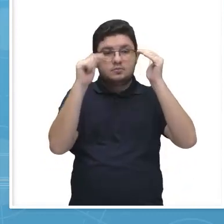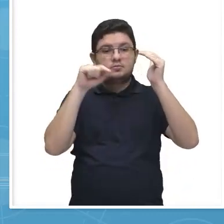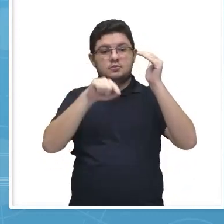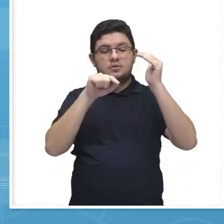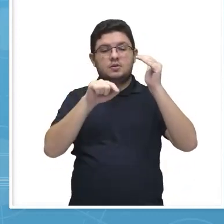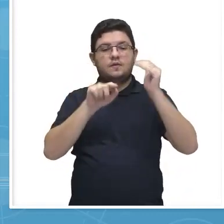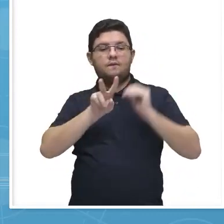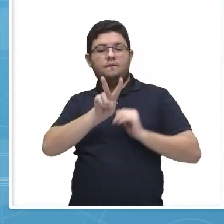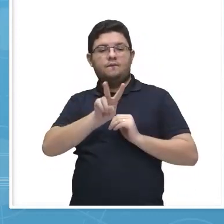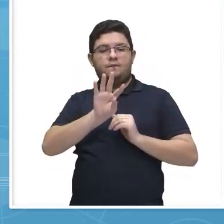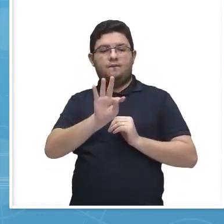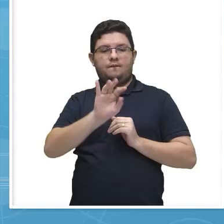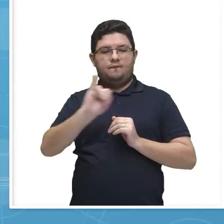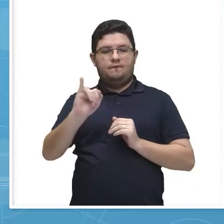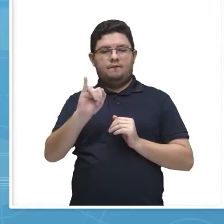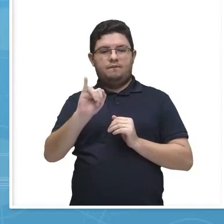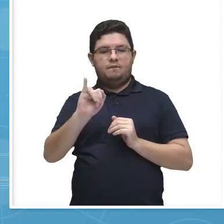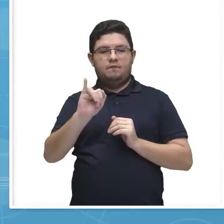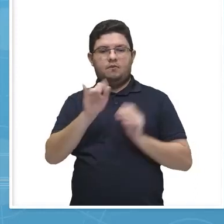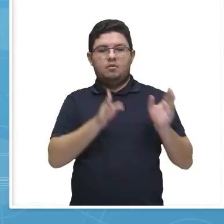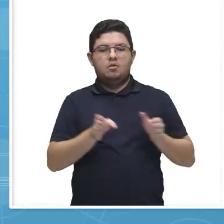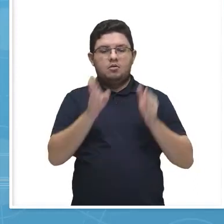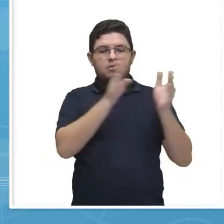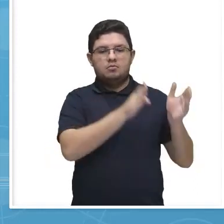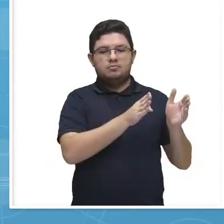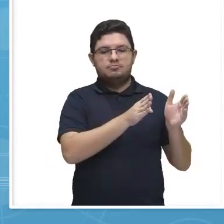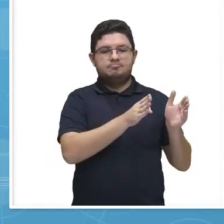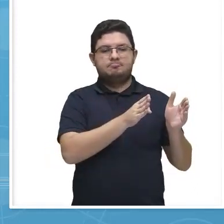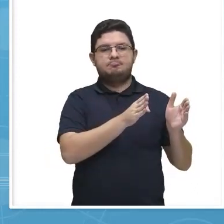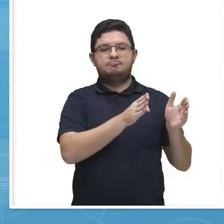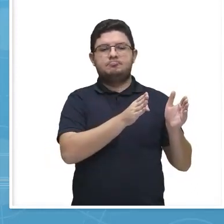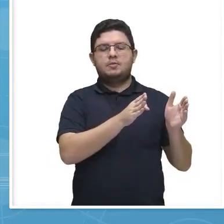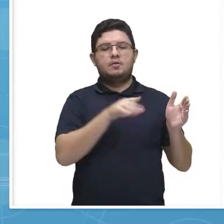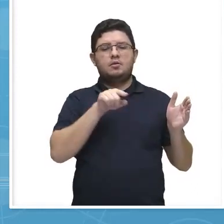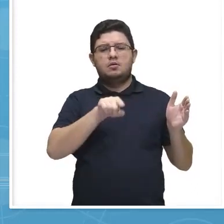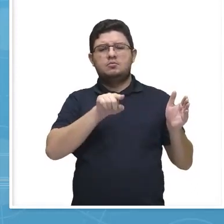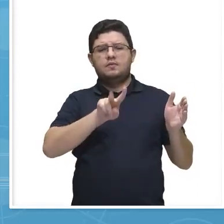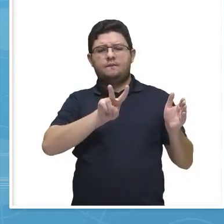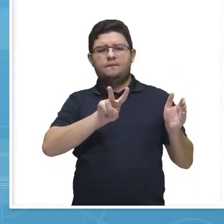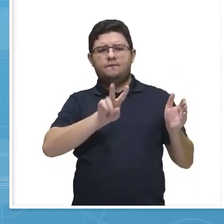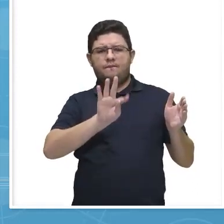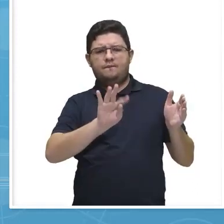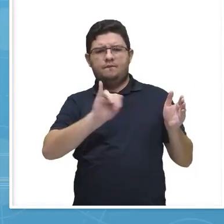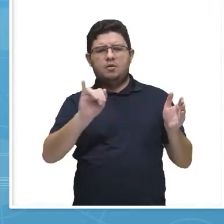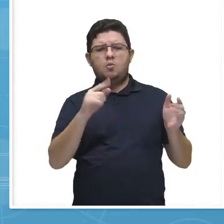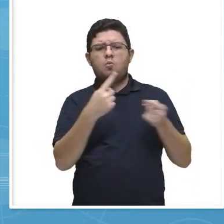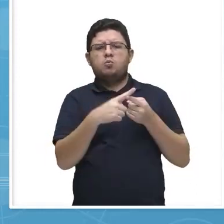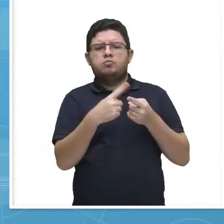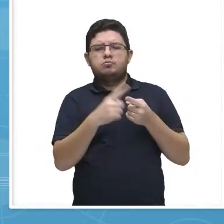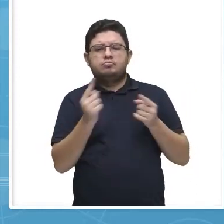verbo transitivo indireto. Por quê? Porque quem obedece, obedece